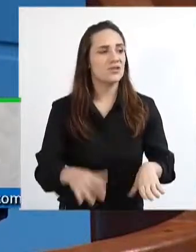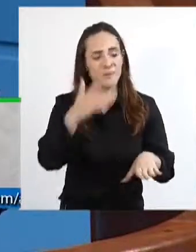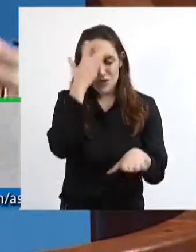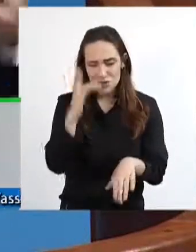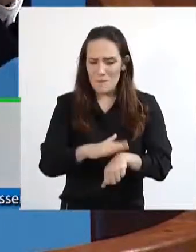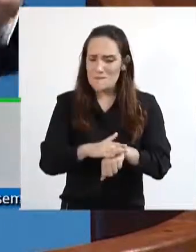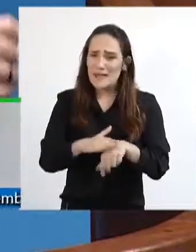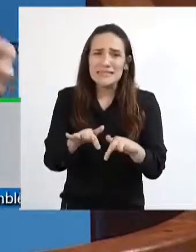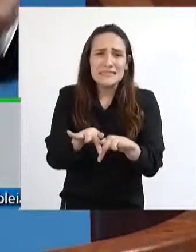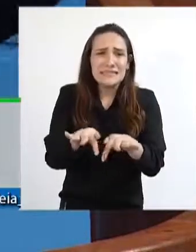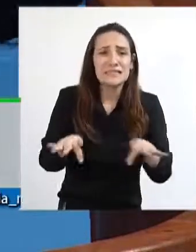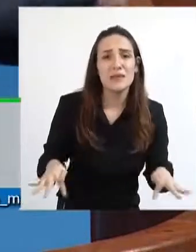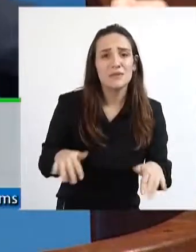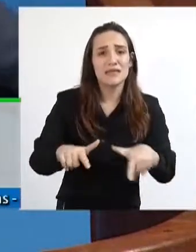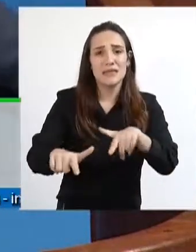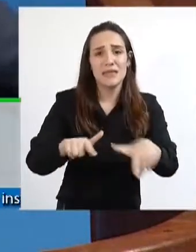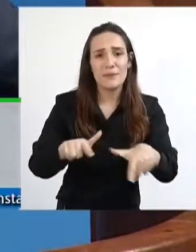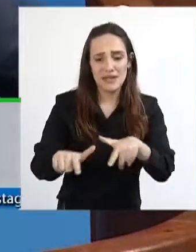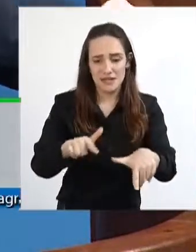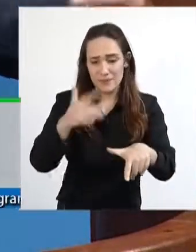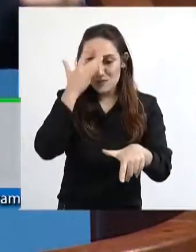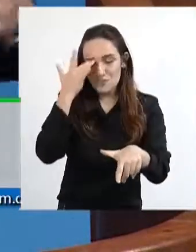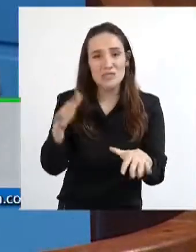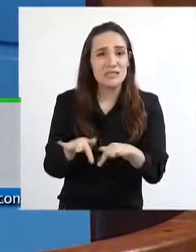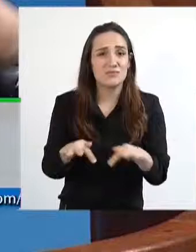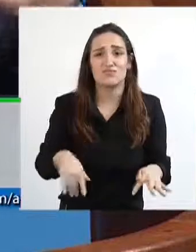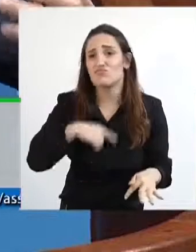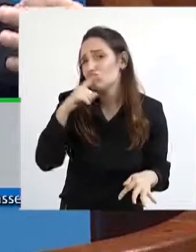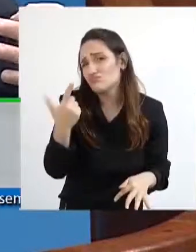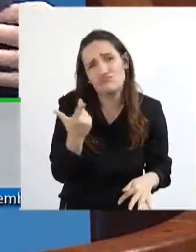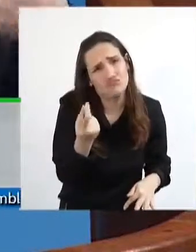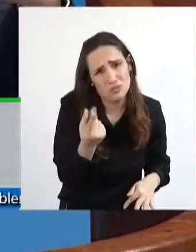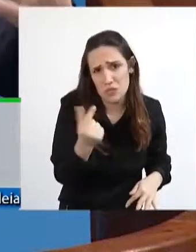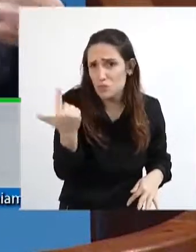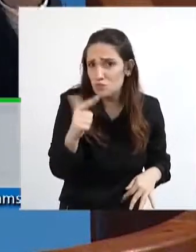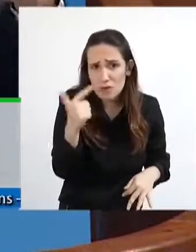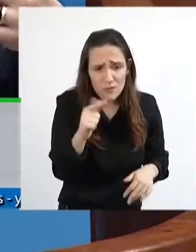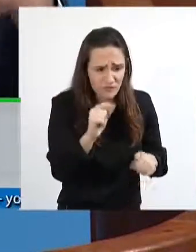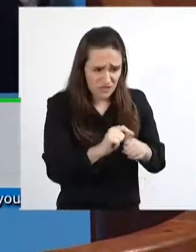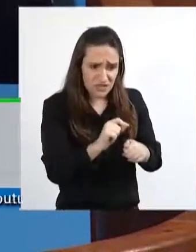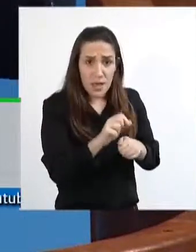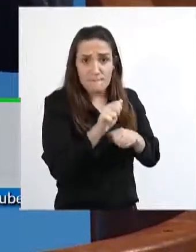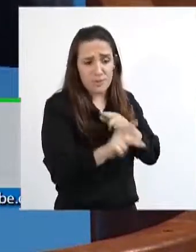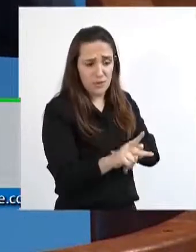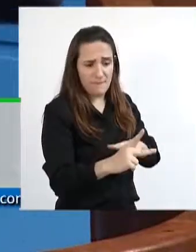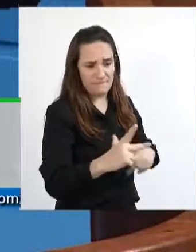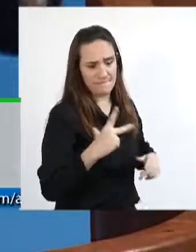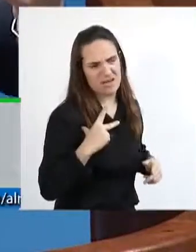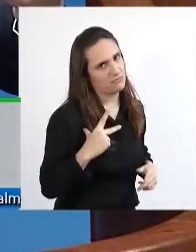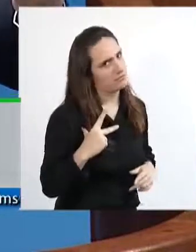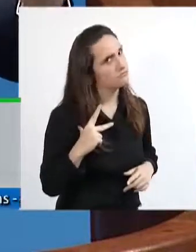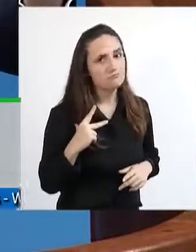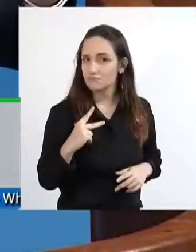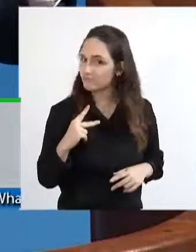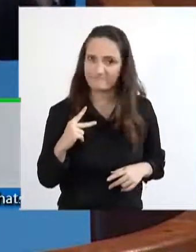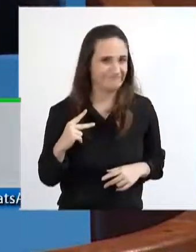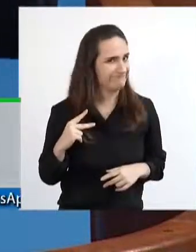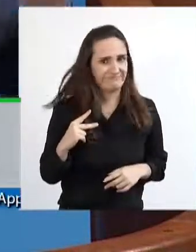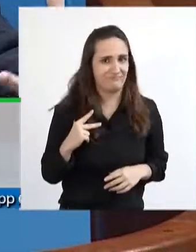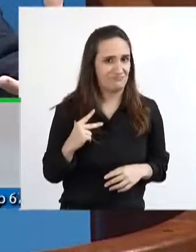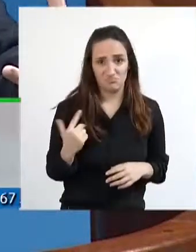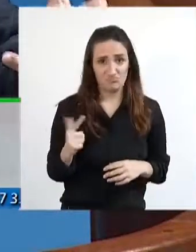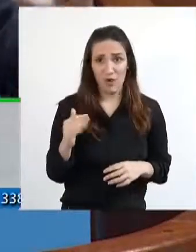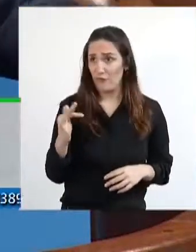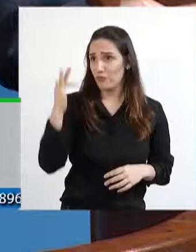dinheiro para fazer uma previdência privada, que não tem outros recursos para prover, né, o